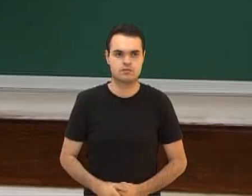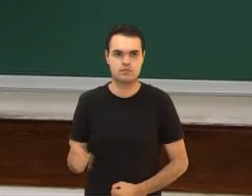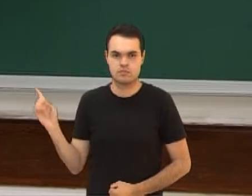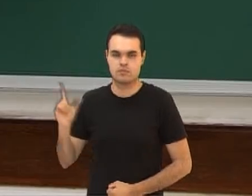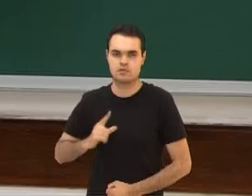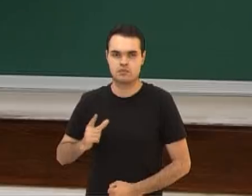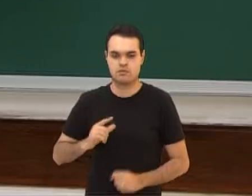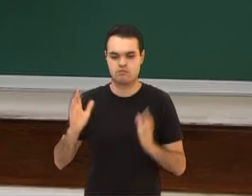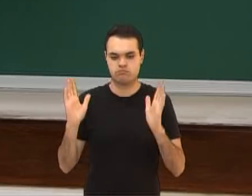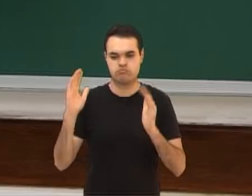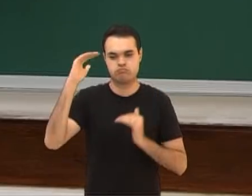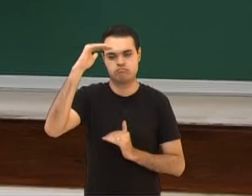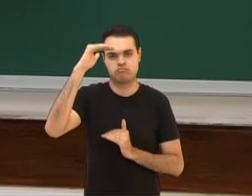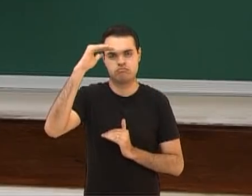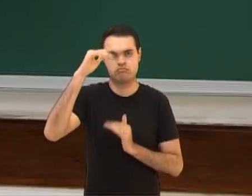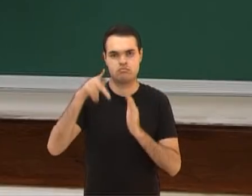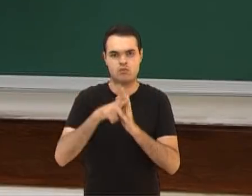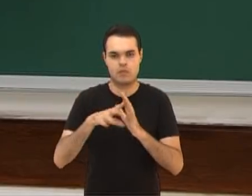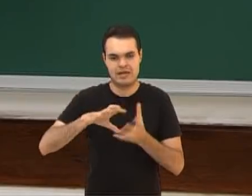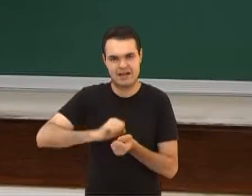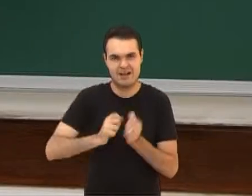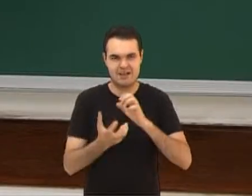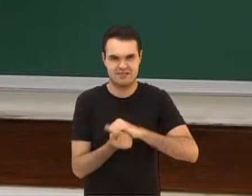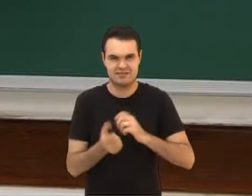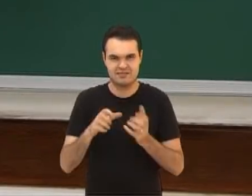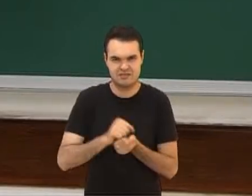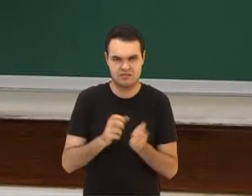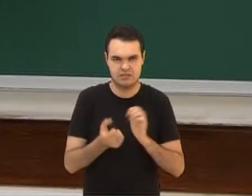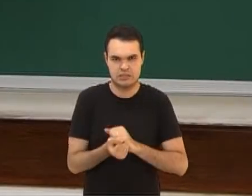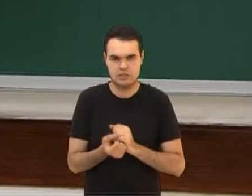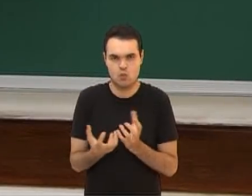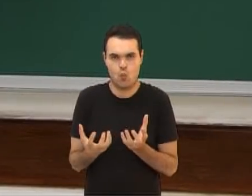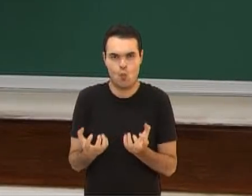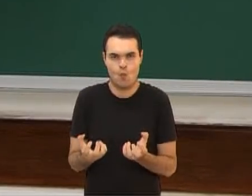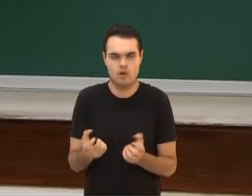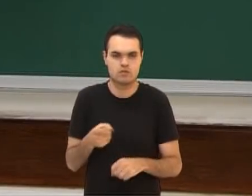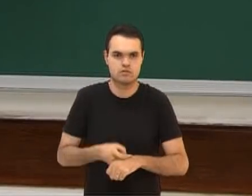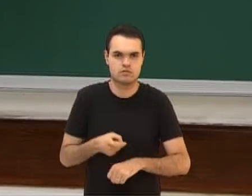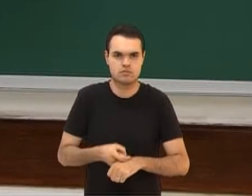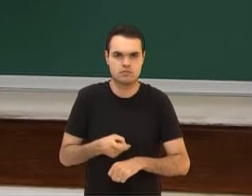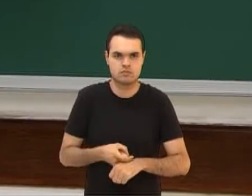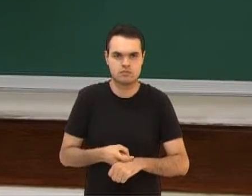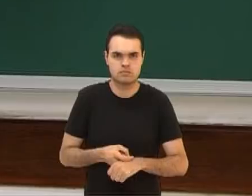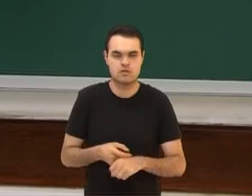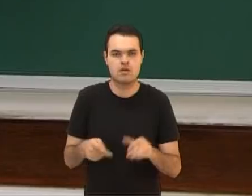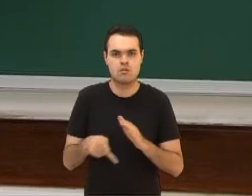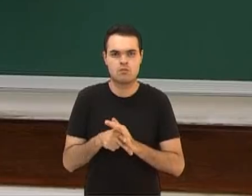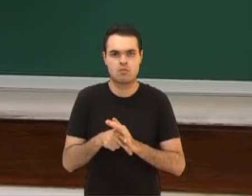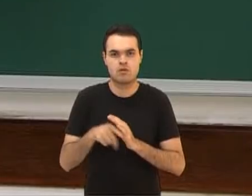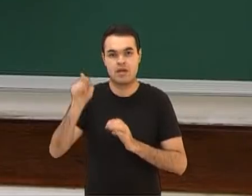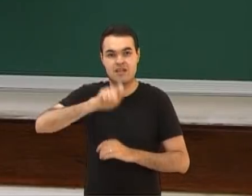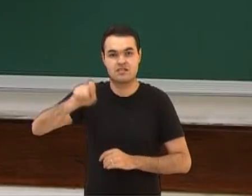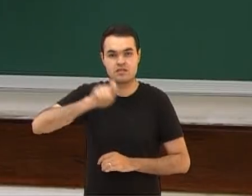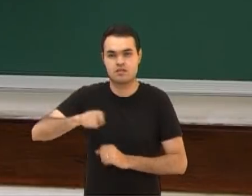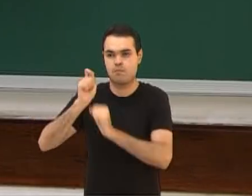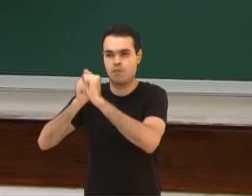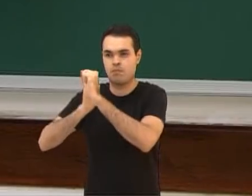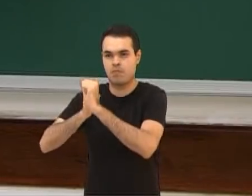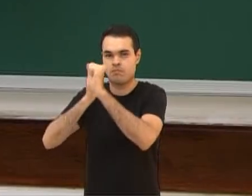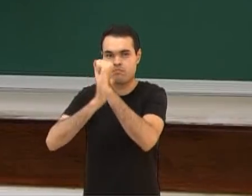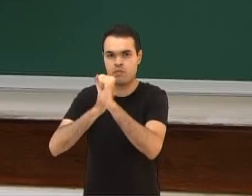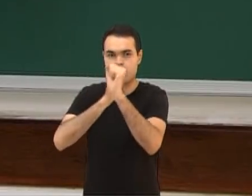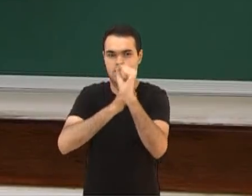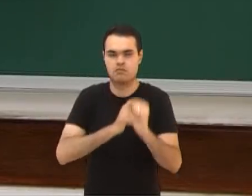placa de Adobe, né? Que era uma placa feita de argila. Tá? E a escrita é cuneiforme, o tipo da escrita lá. Tá?